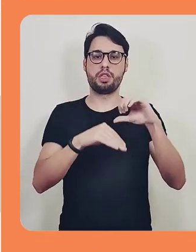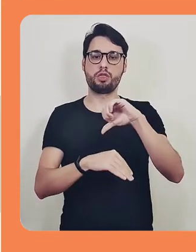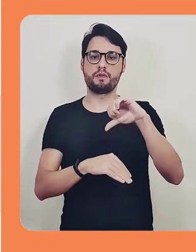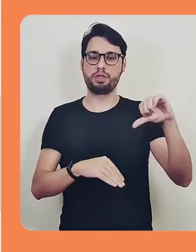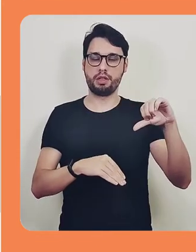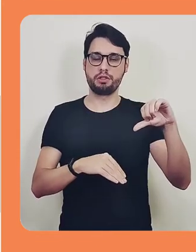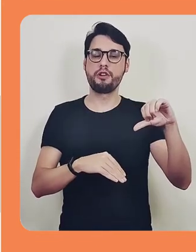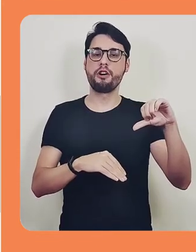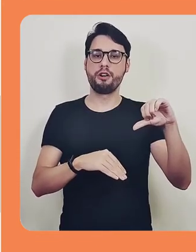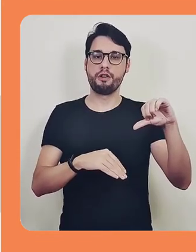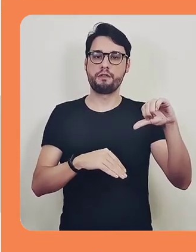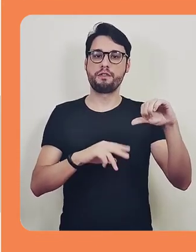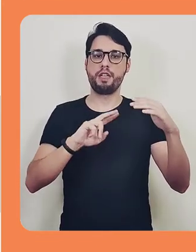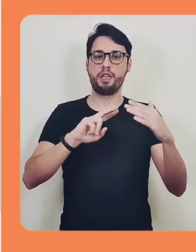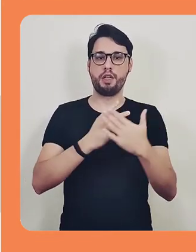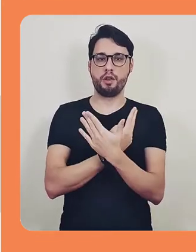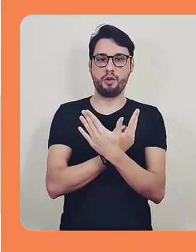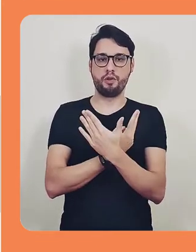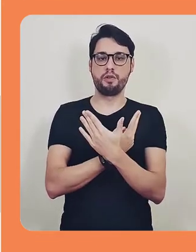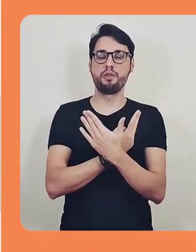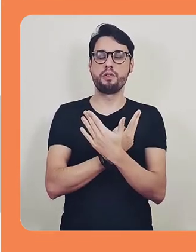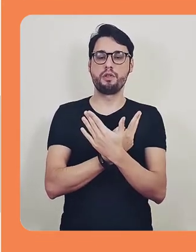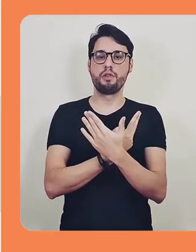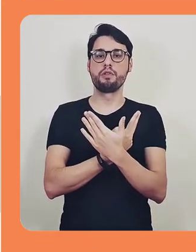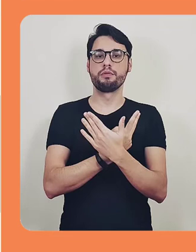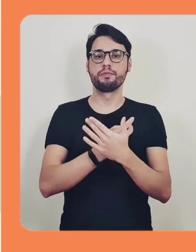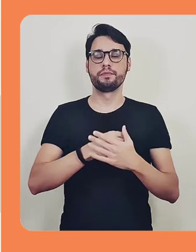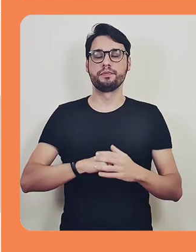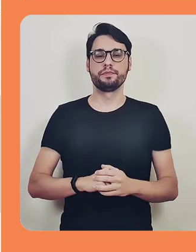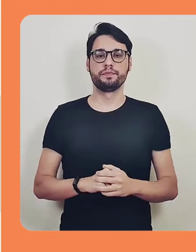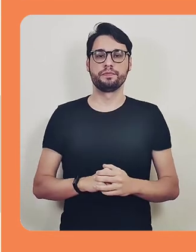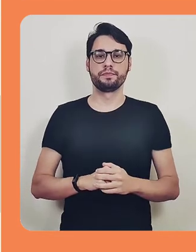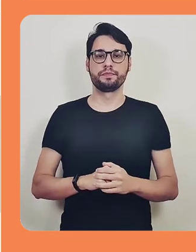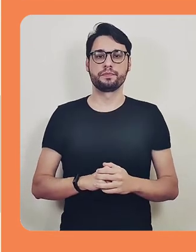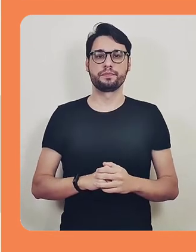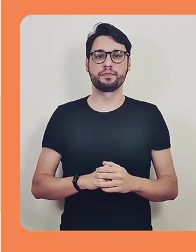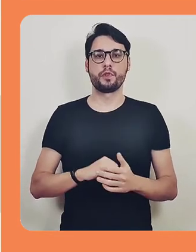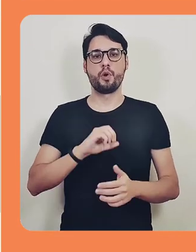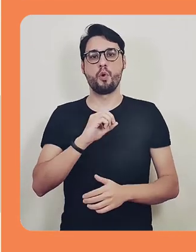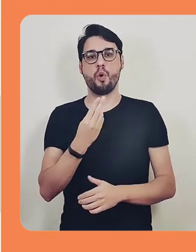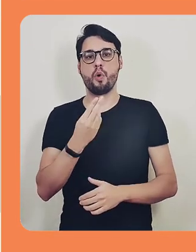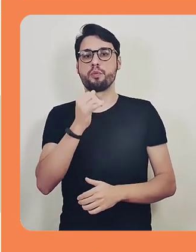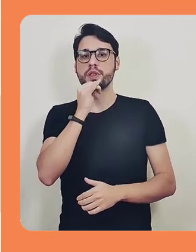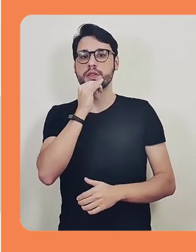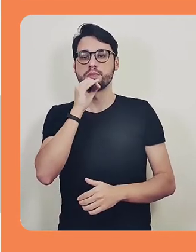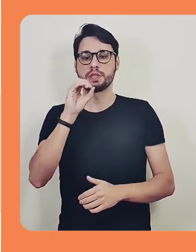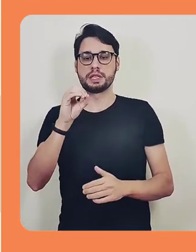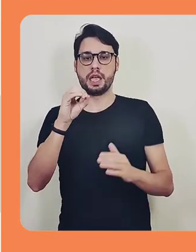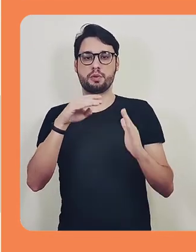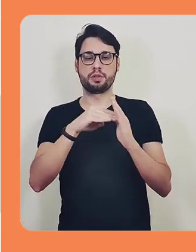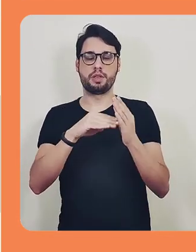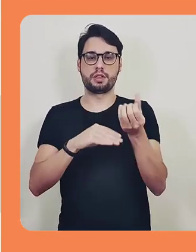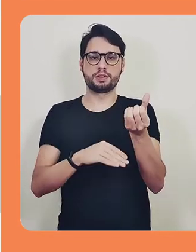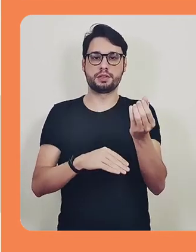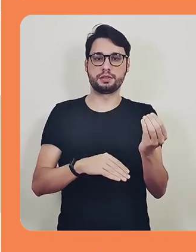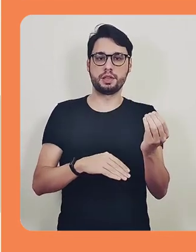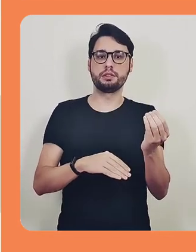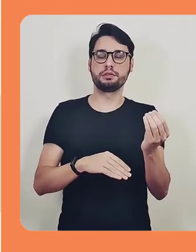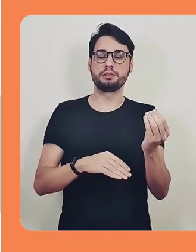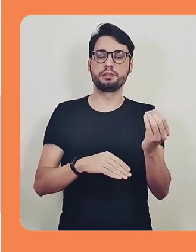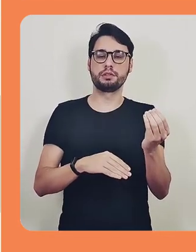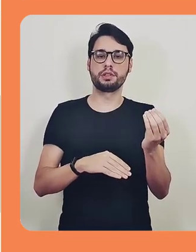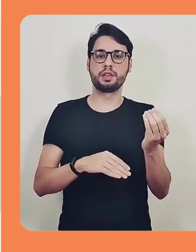de 0 a 100, eu vou adicionar um intervalo de 0 a 99, ou seja, ele errou, porque nesse caso